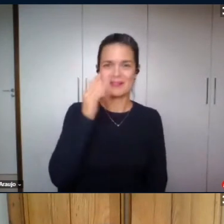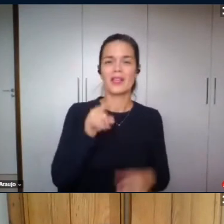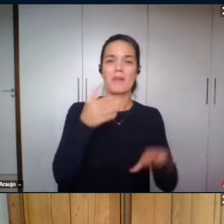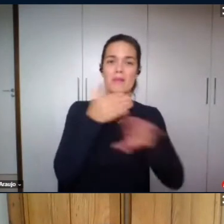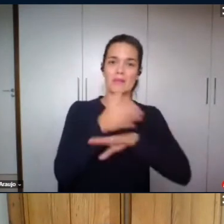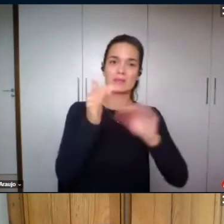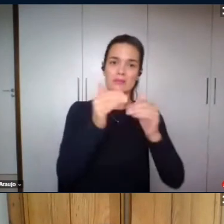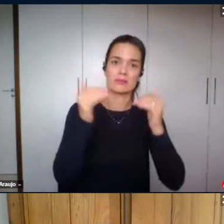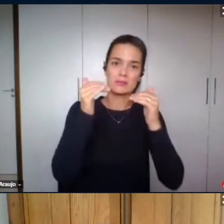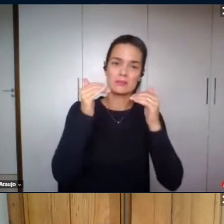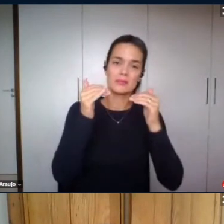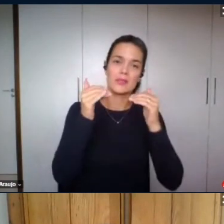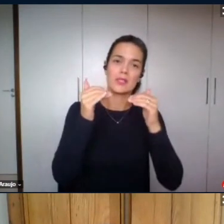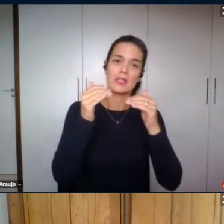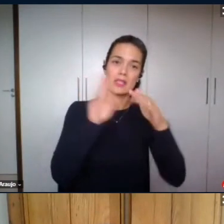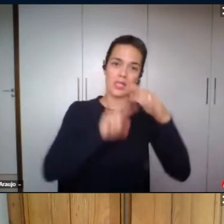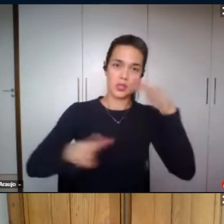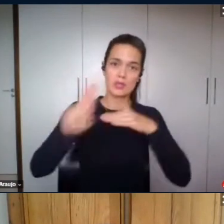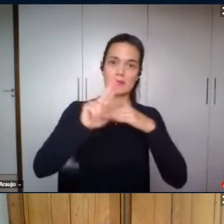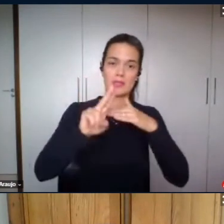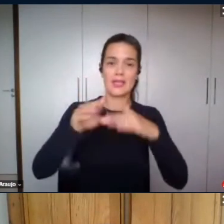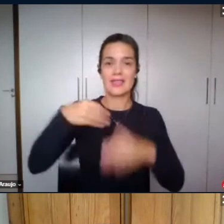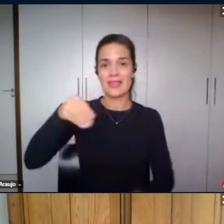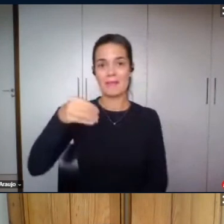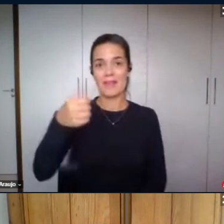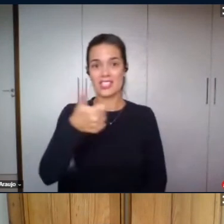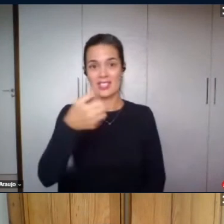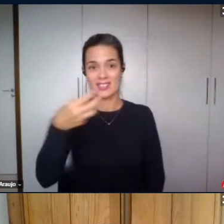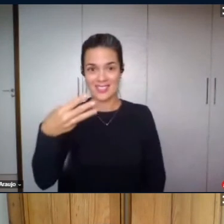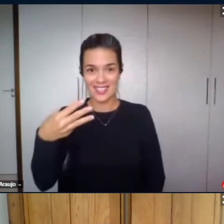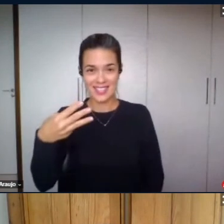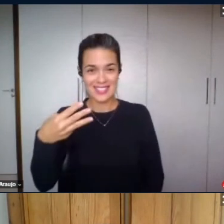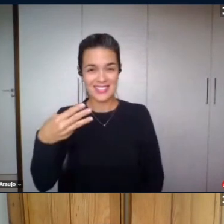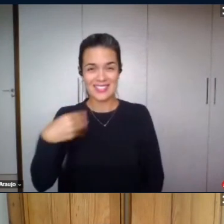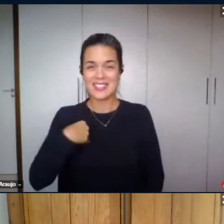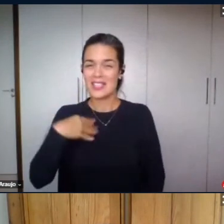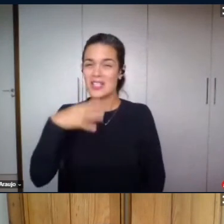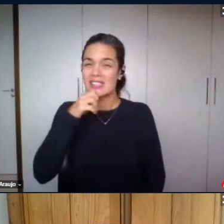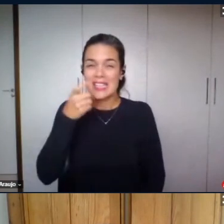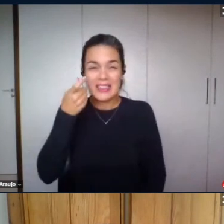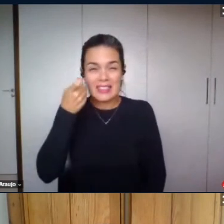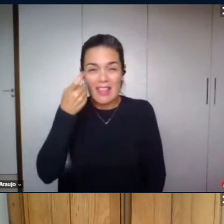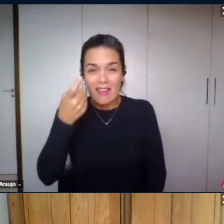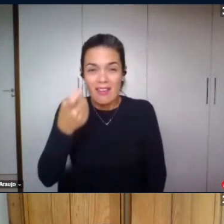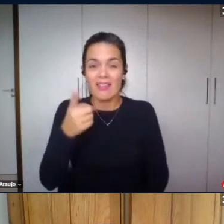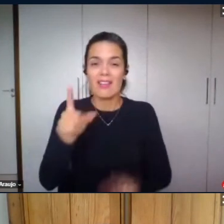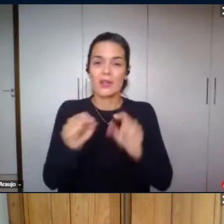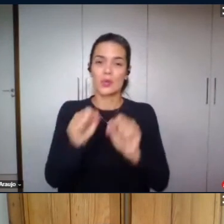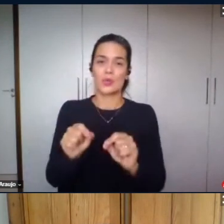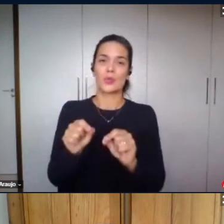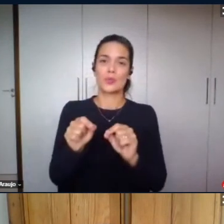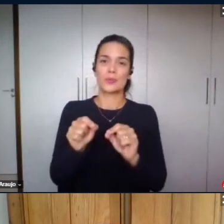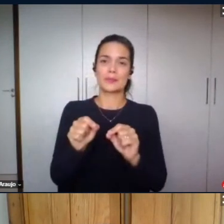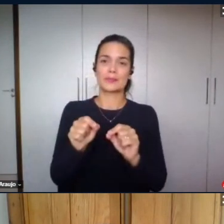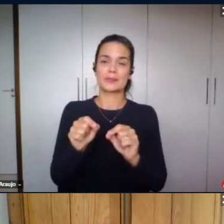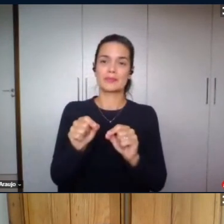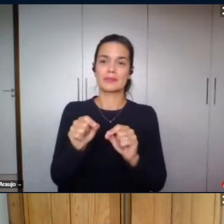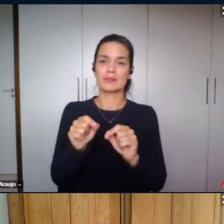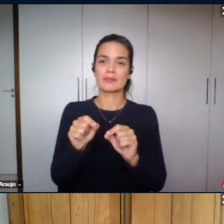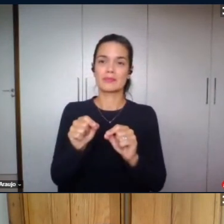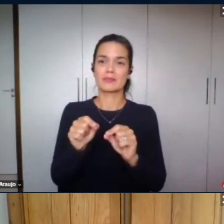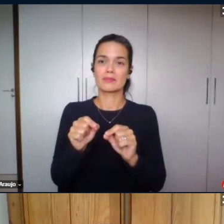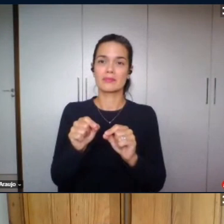E na página 13, achei muito interessante essa questão de o ponto importante da área